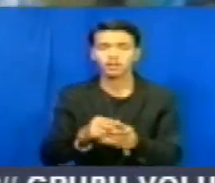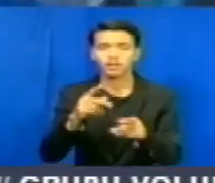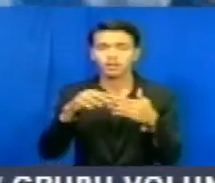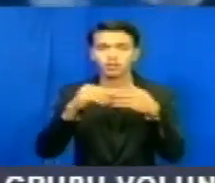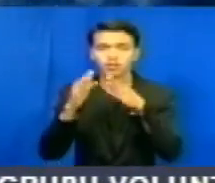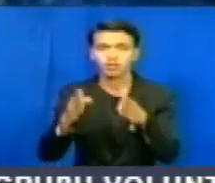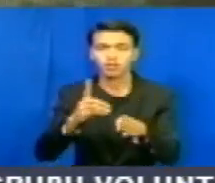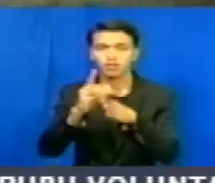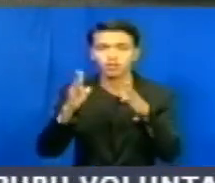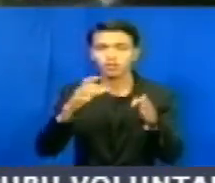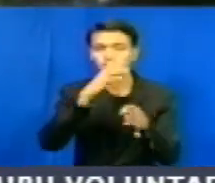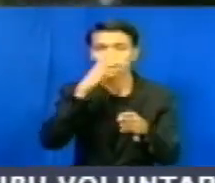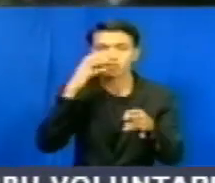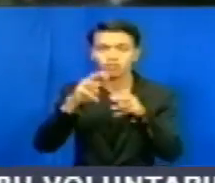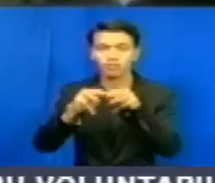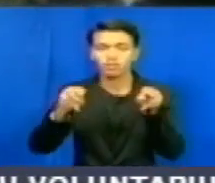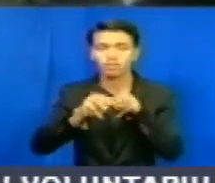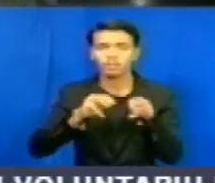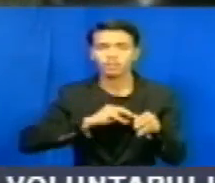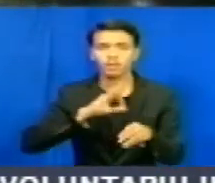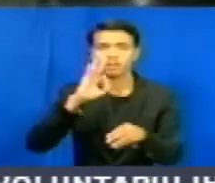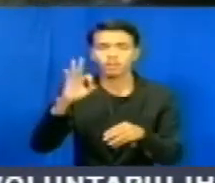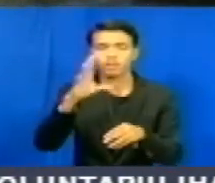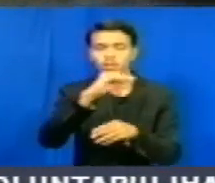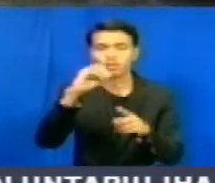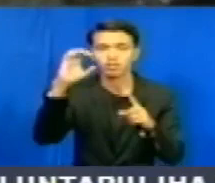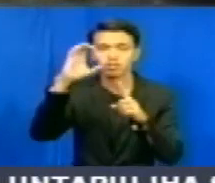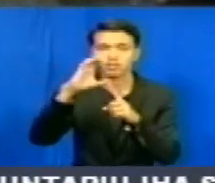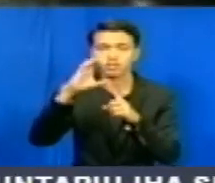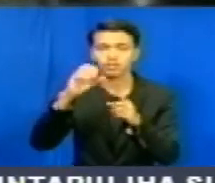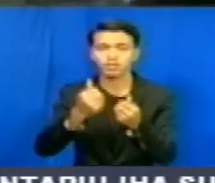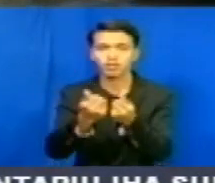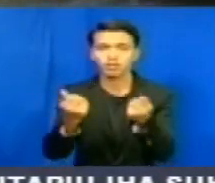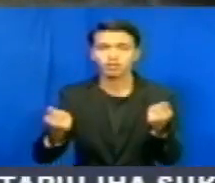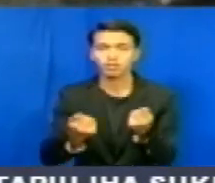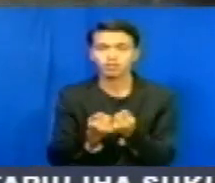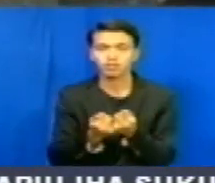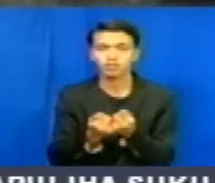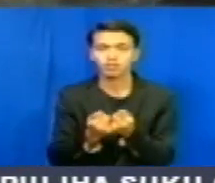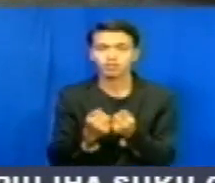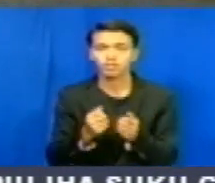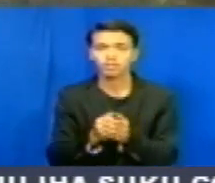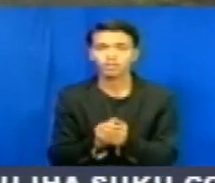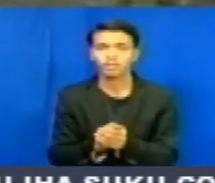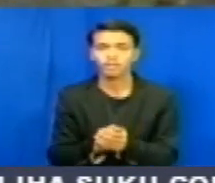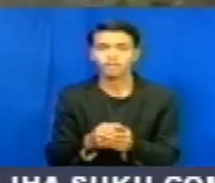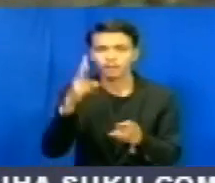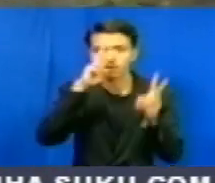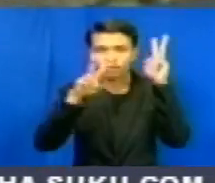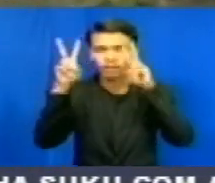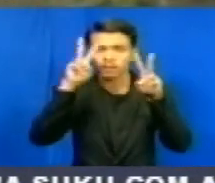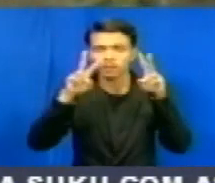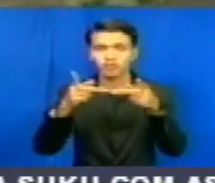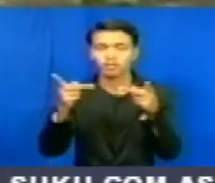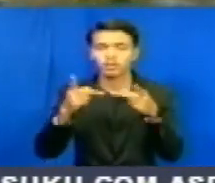município, diretor agricultura município Manufahi no coordenador Associação Movimento Kablaki Timor Leste visita Fatin